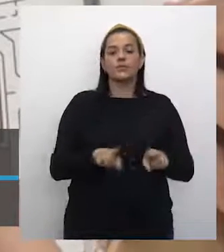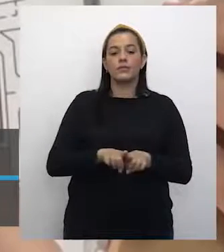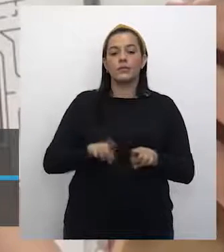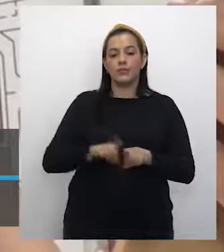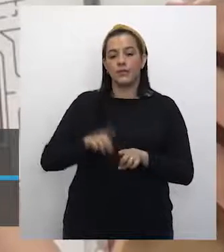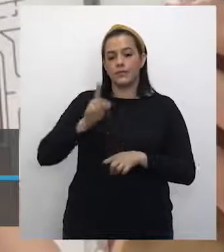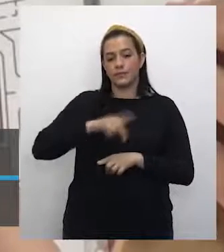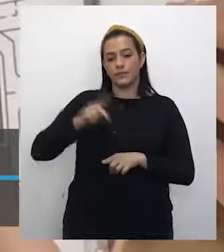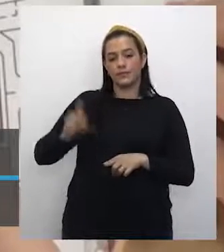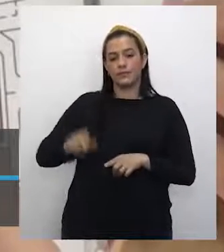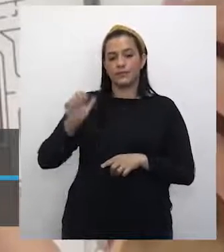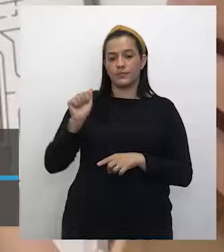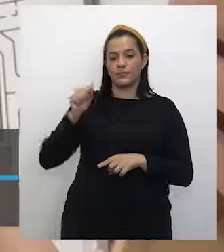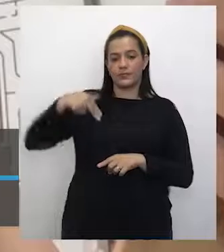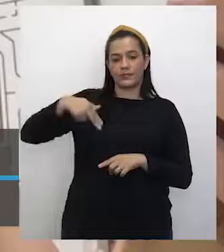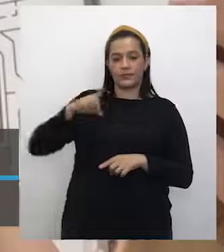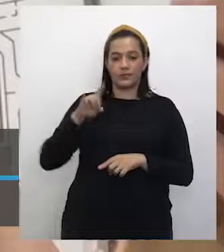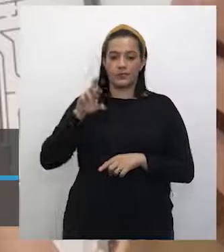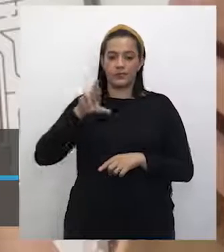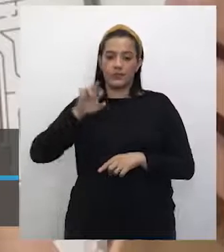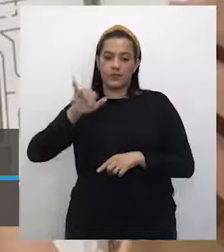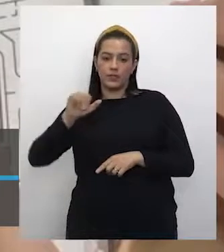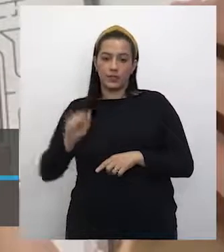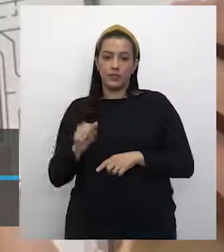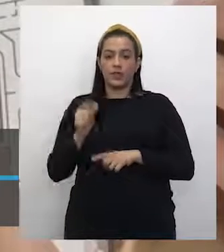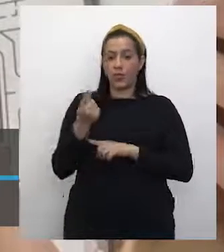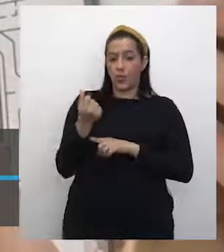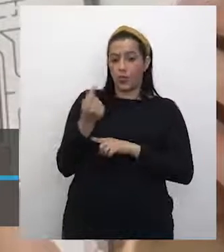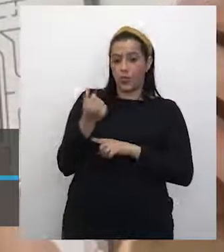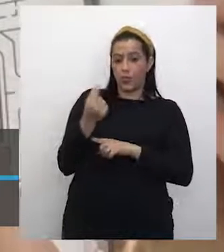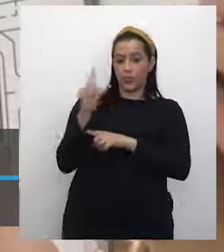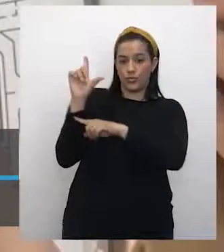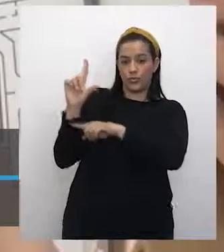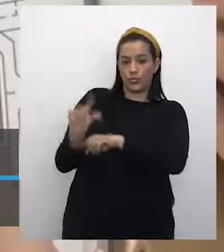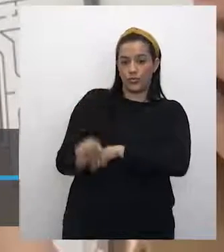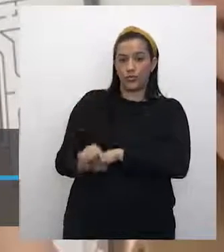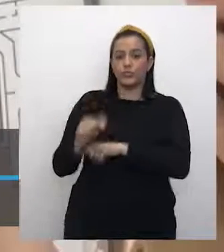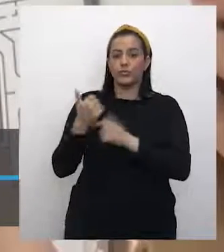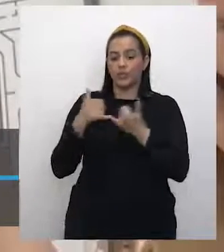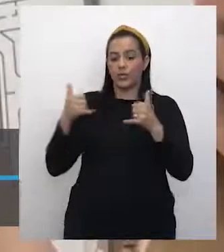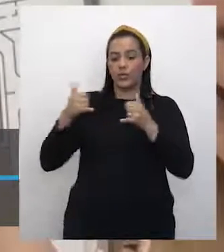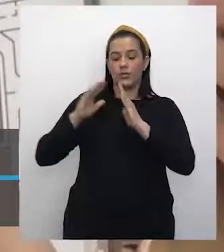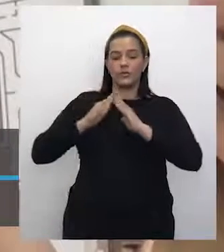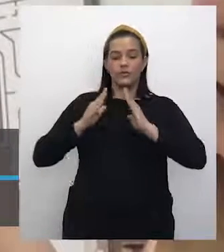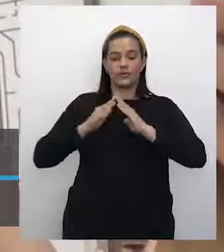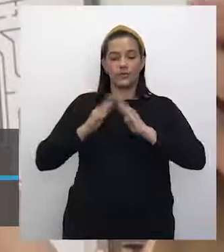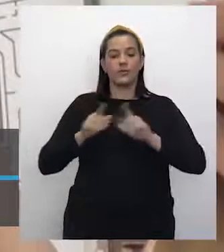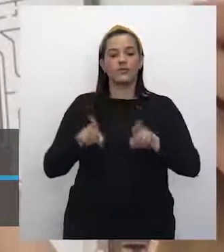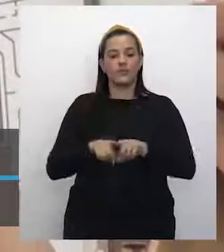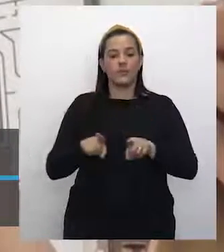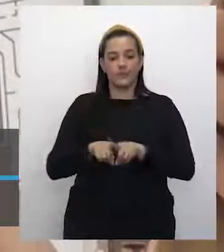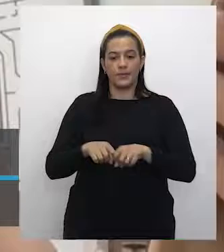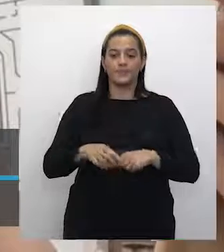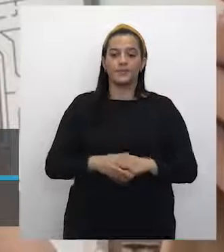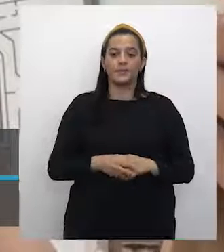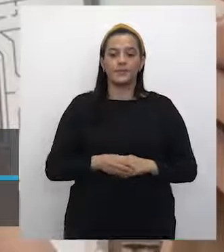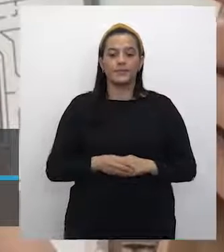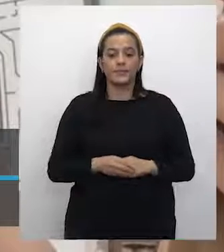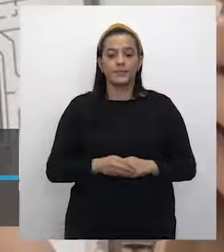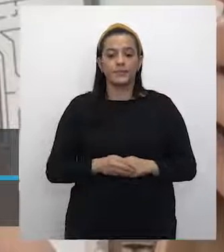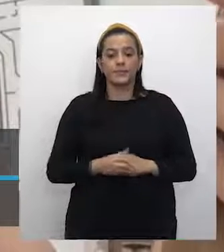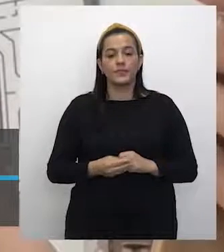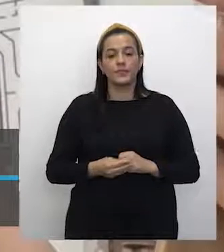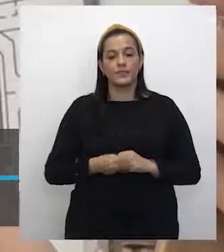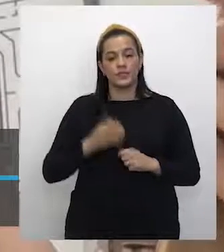colocou diminuição da conta de energia, que é muito bom, né, para o nosso bolso aí, já que a energia subiu tanto nesses últimos tempos, né? Então,